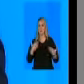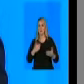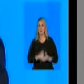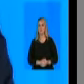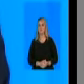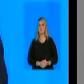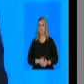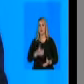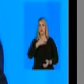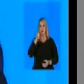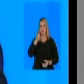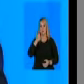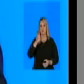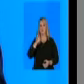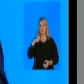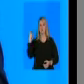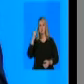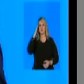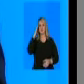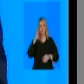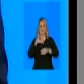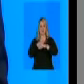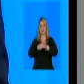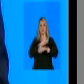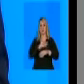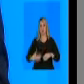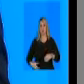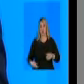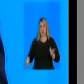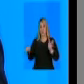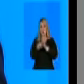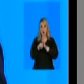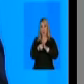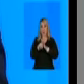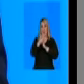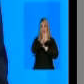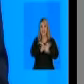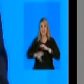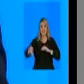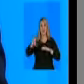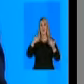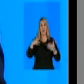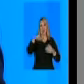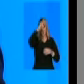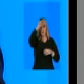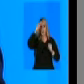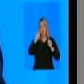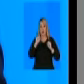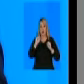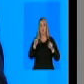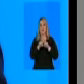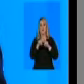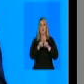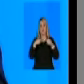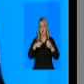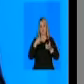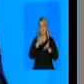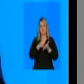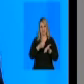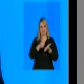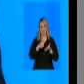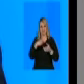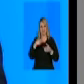primeiro lugar, todos nós sabemos que a segurança pública é uma competência do Estado, mas o município pode e deve fazer a sua parte. Então, em primeiro